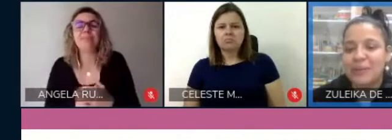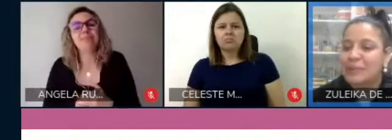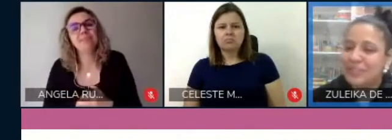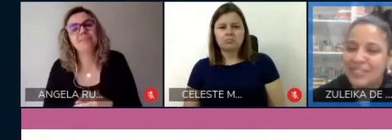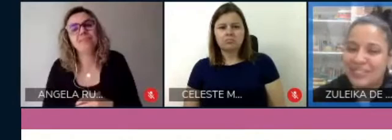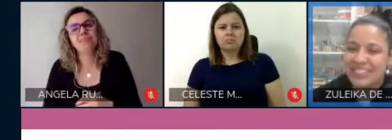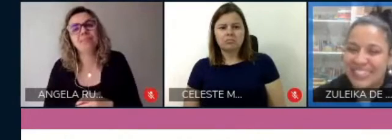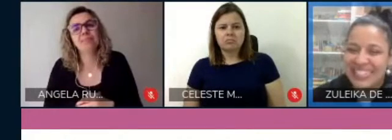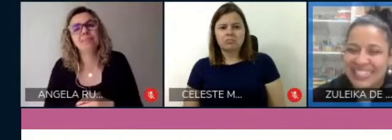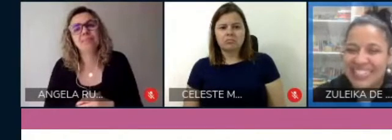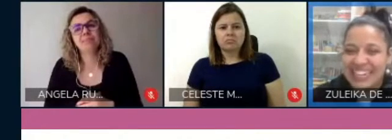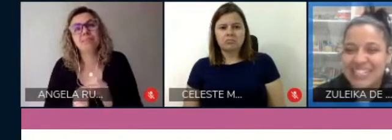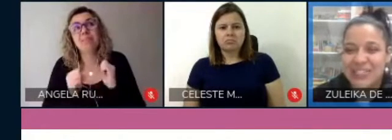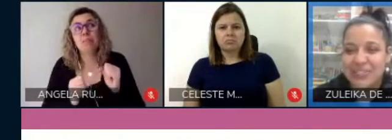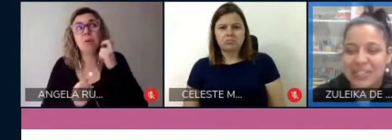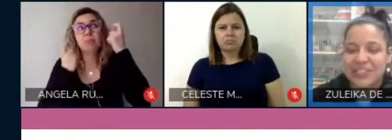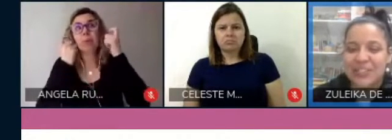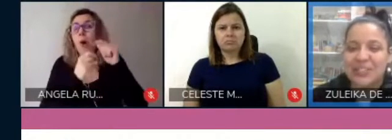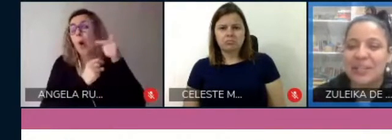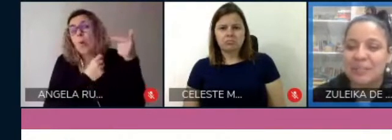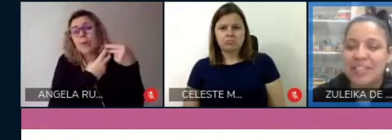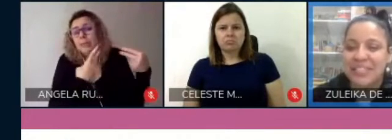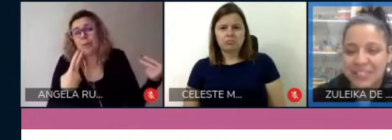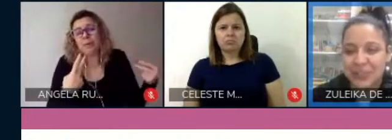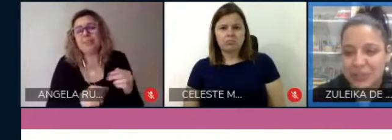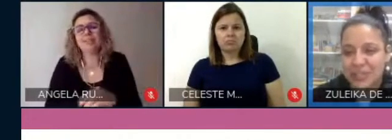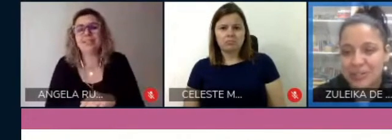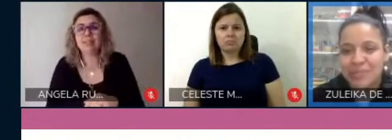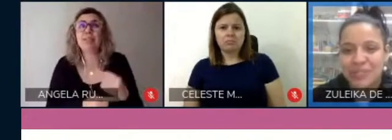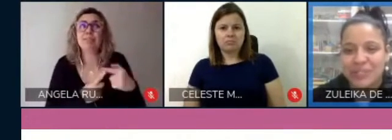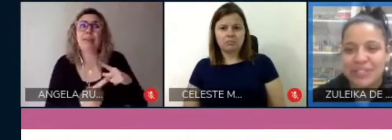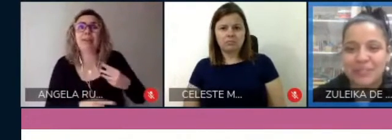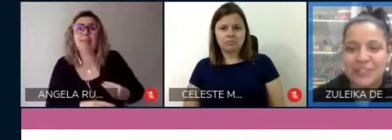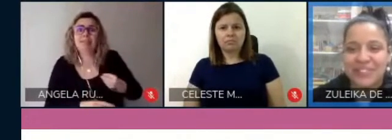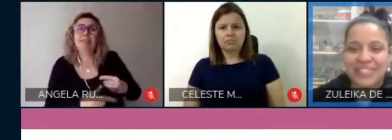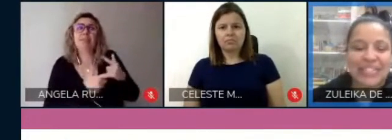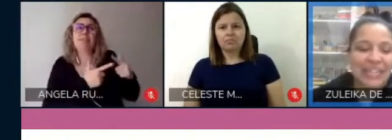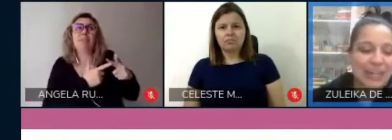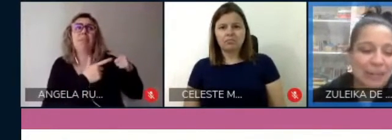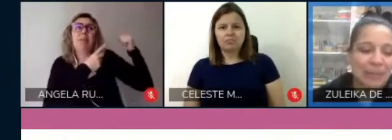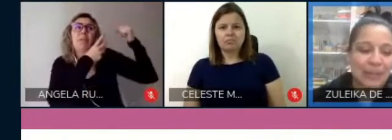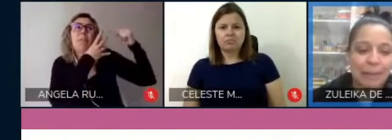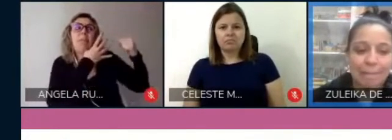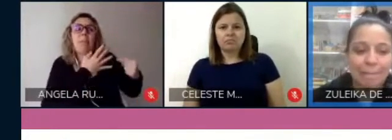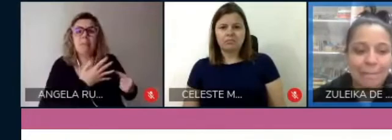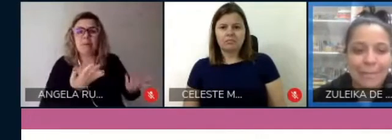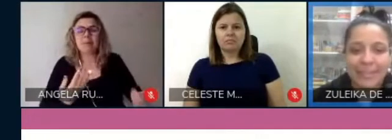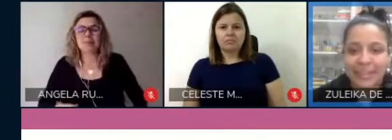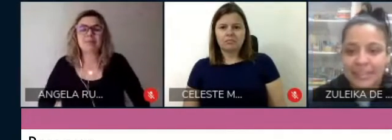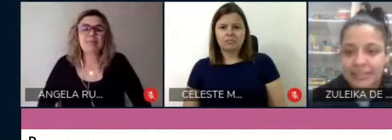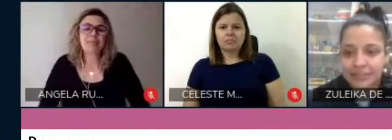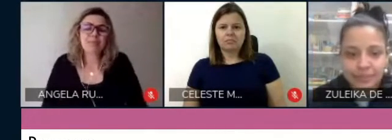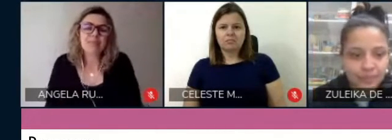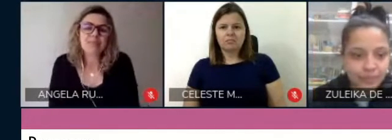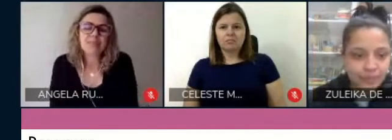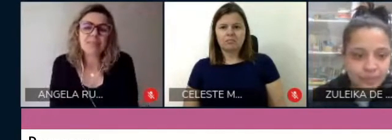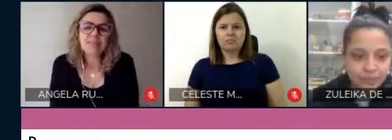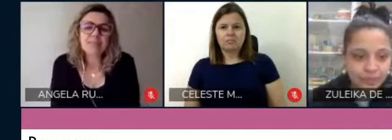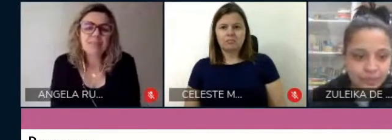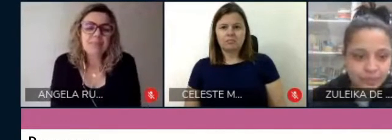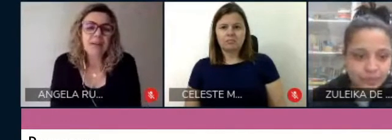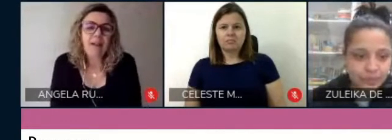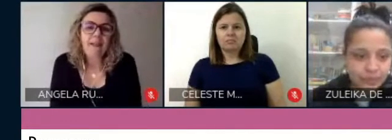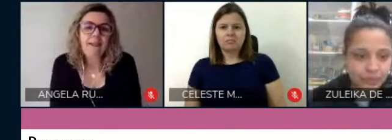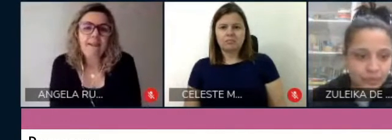a se preocupar com outras coisas, né? Sim, já que a gente tem bastante coisa como estudante para fazer, né?